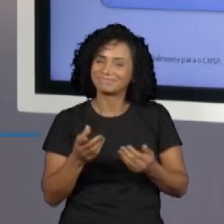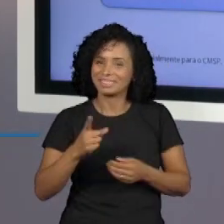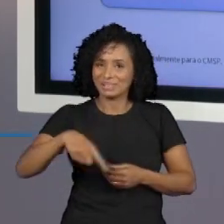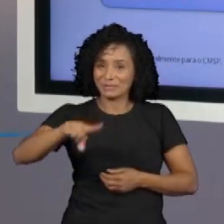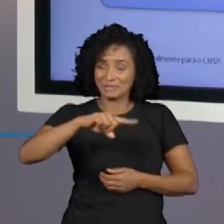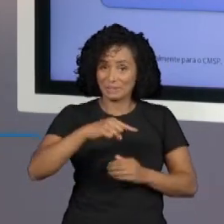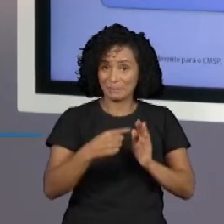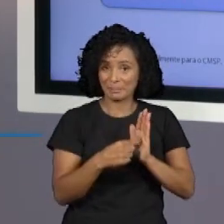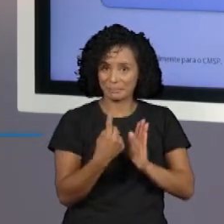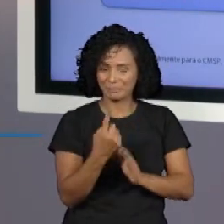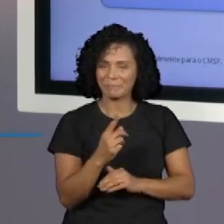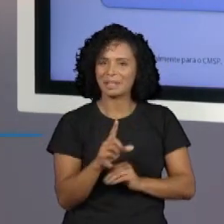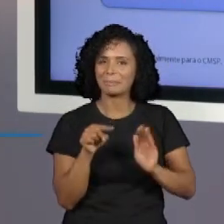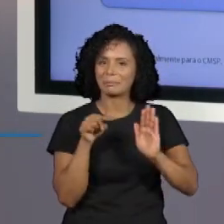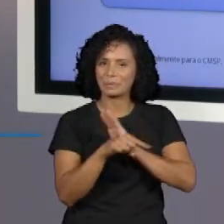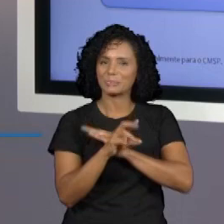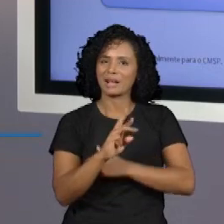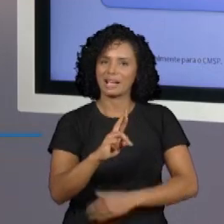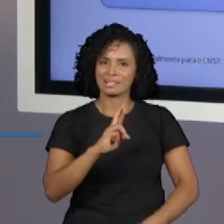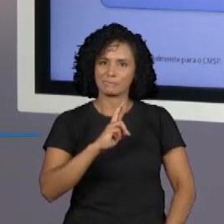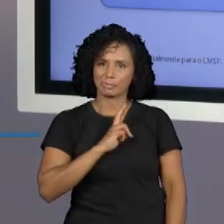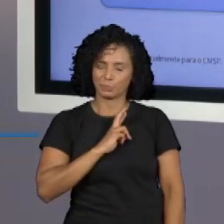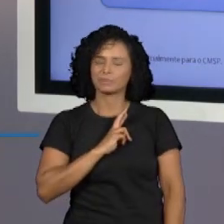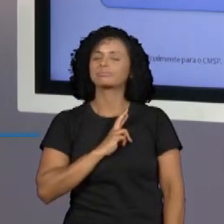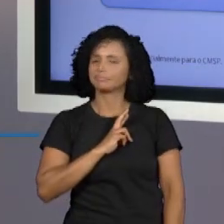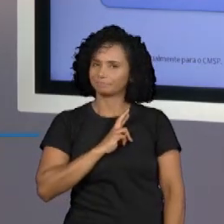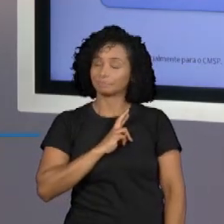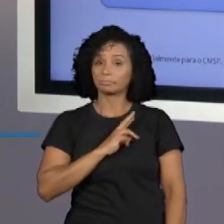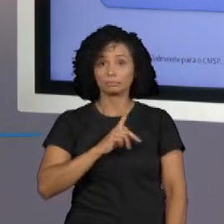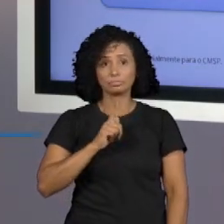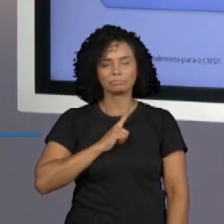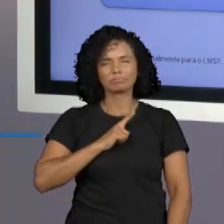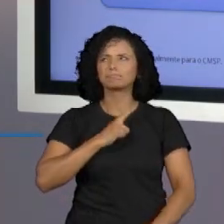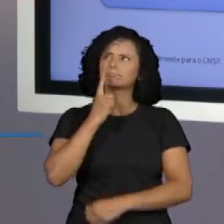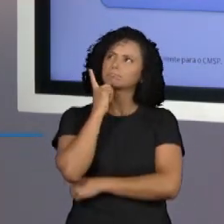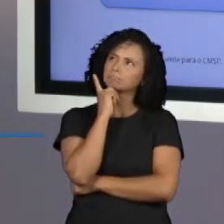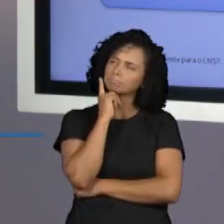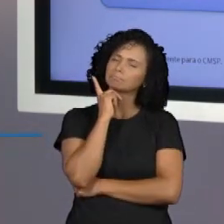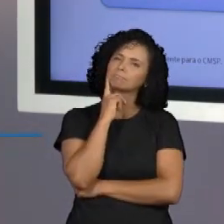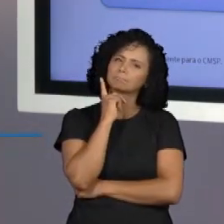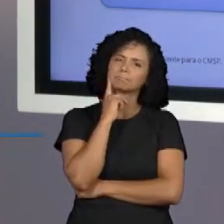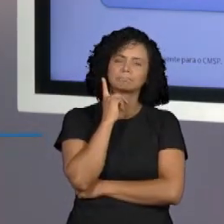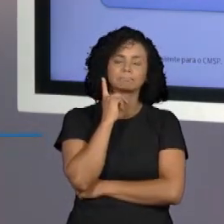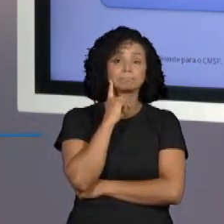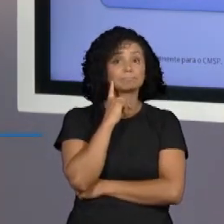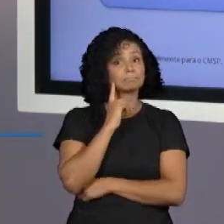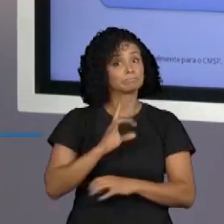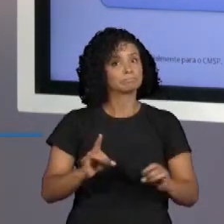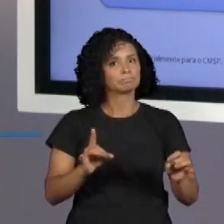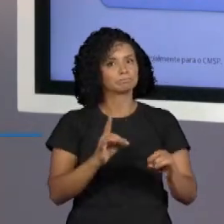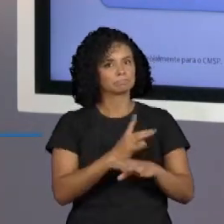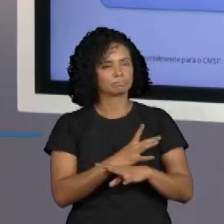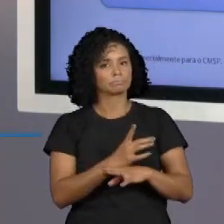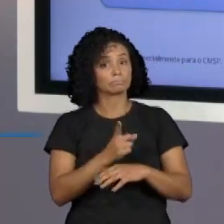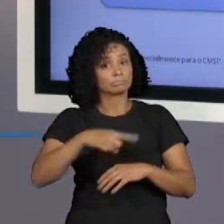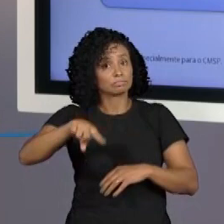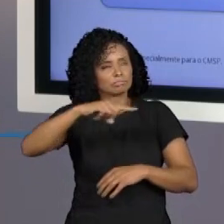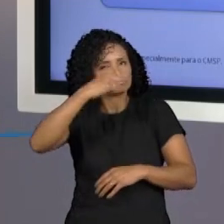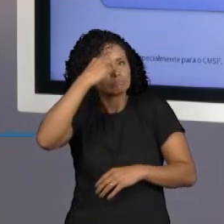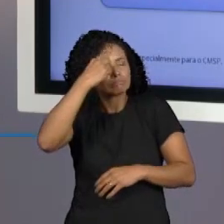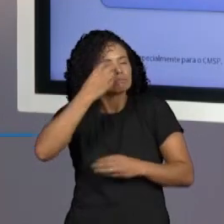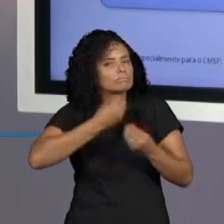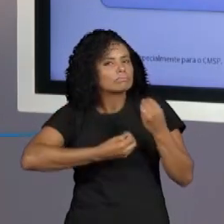primeira pergunta, a finalidade do texto é a ideia principal que o texto traz. No caso aqui, é